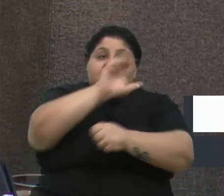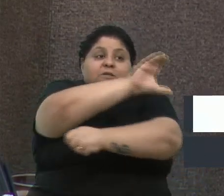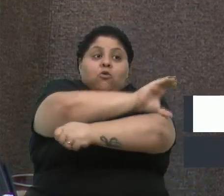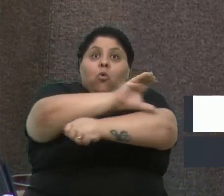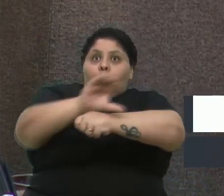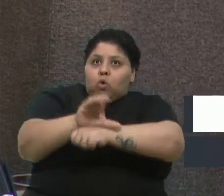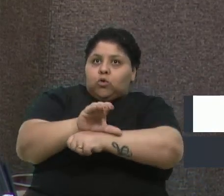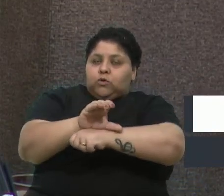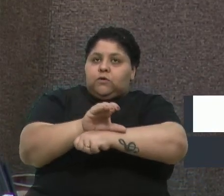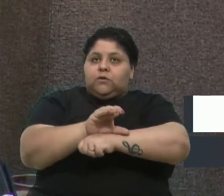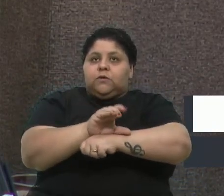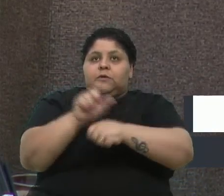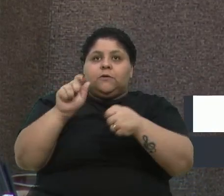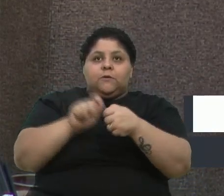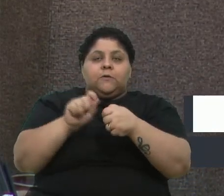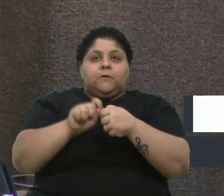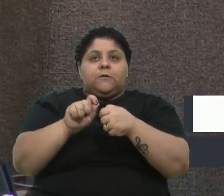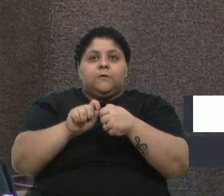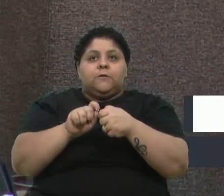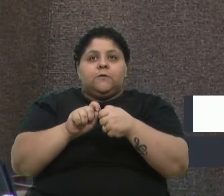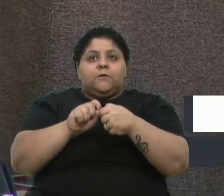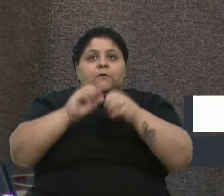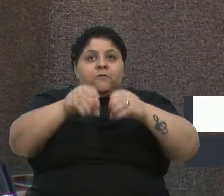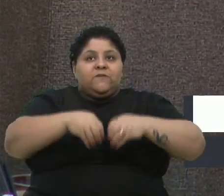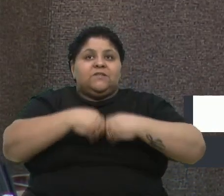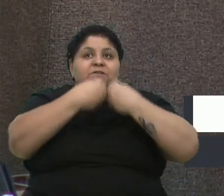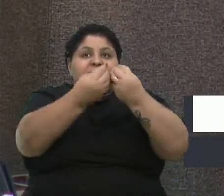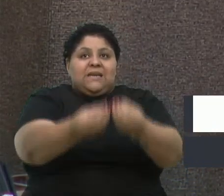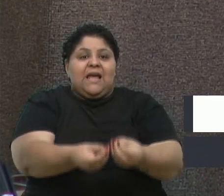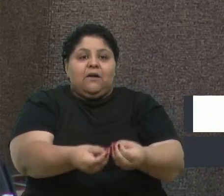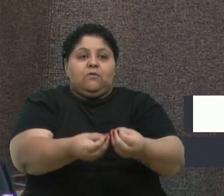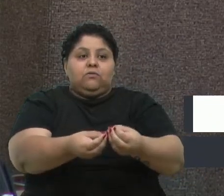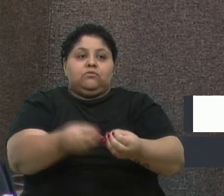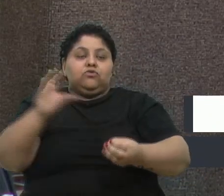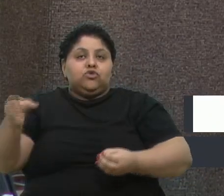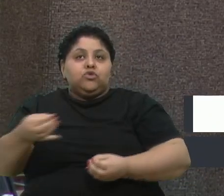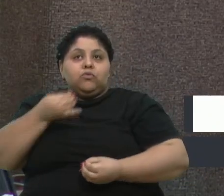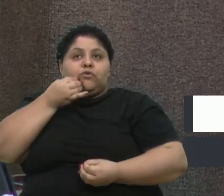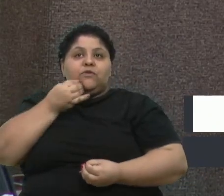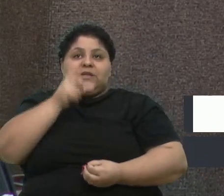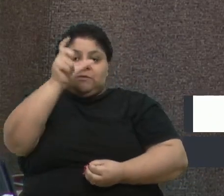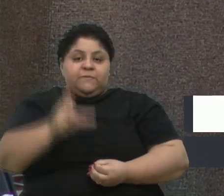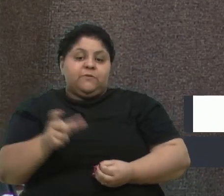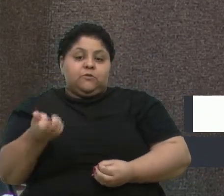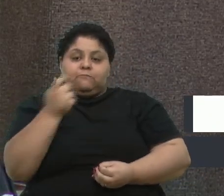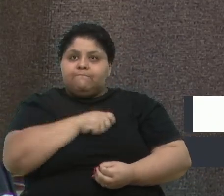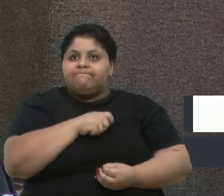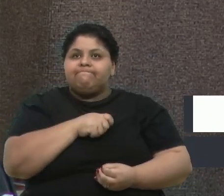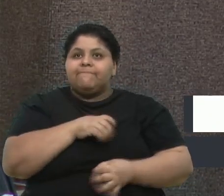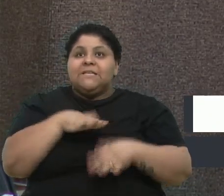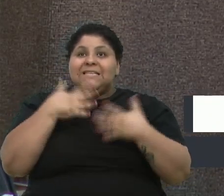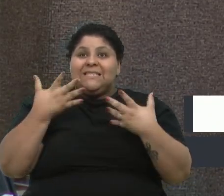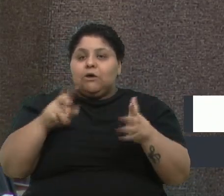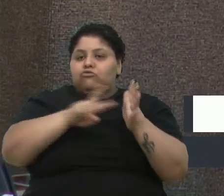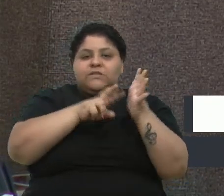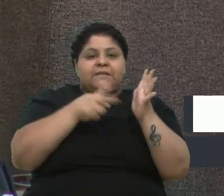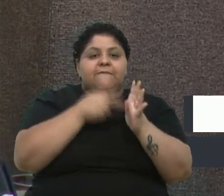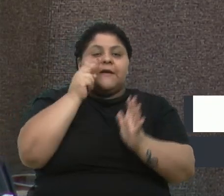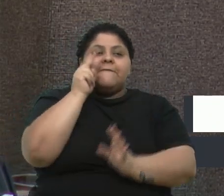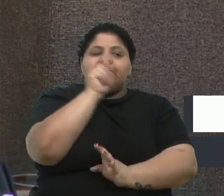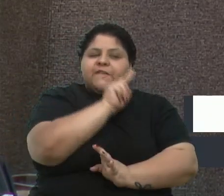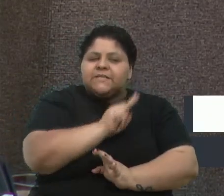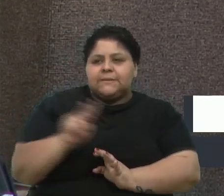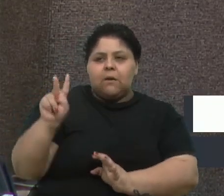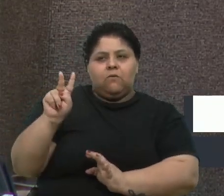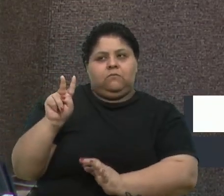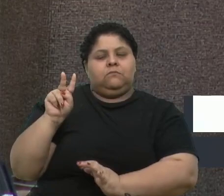cursos, faziam ofertas de oportunidade para as pessoas que necessitavam. Então, isso é visão. Isso é visão. Né?